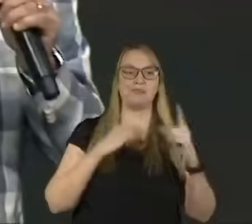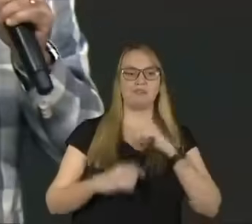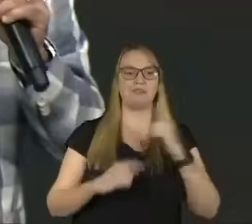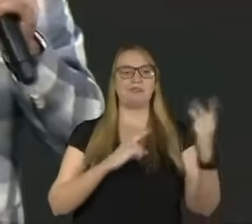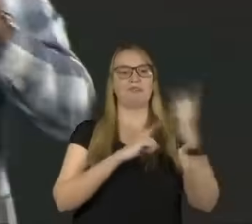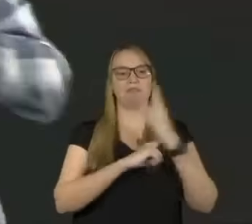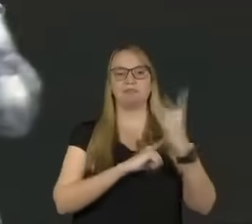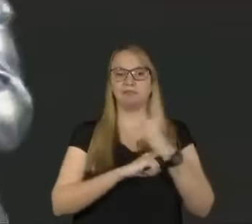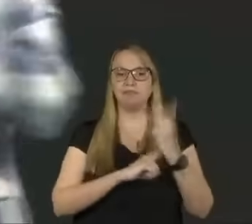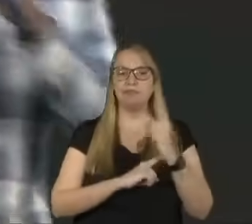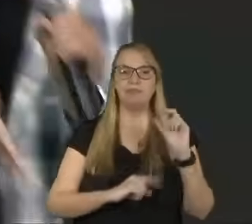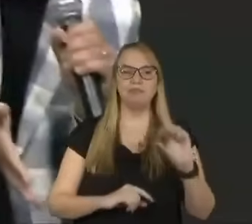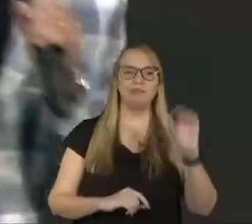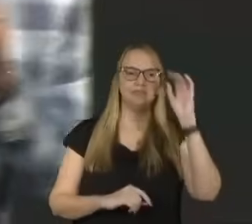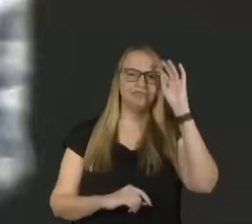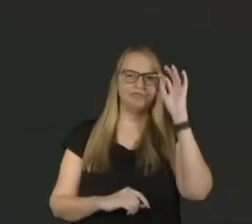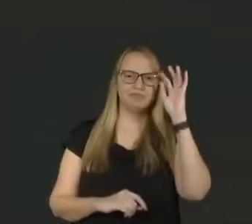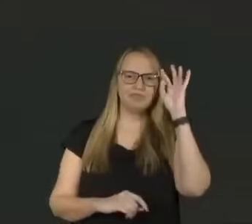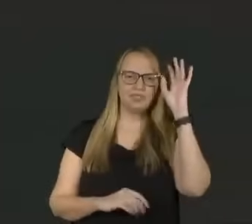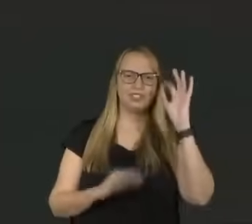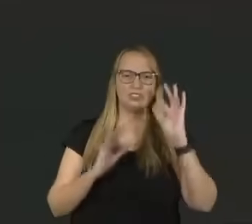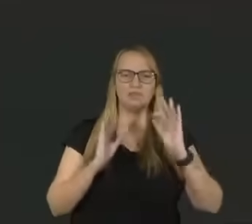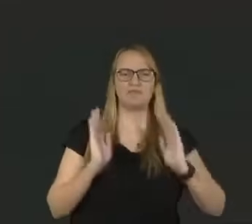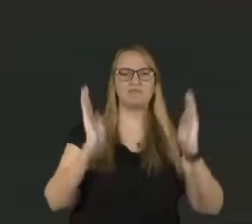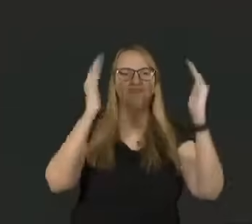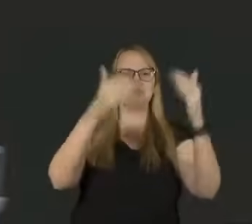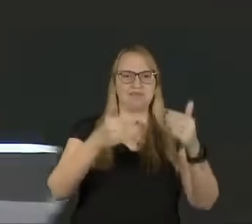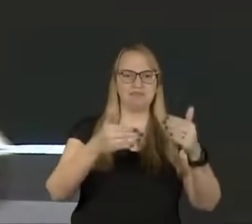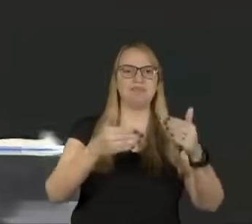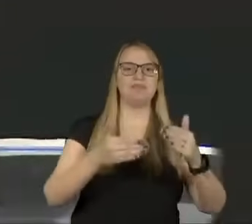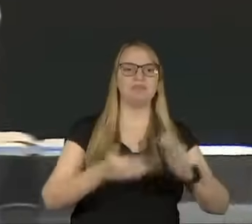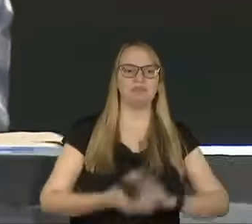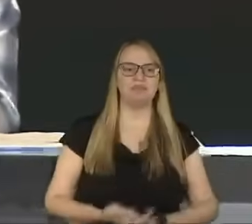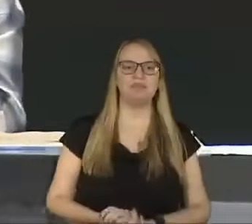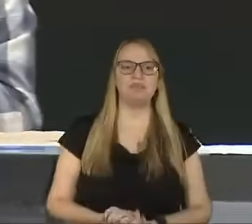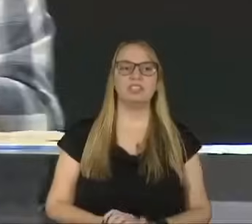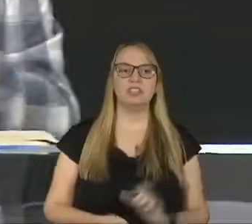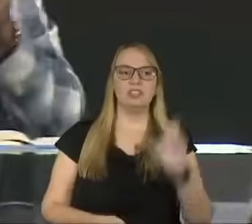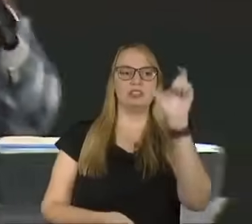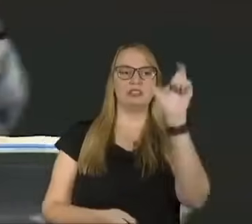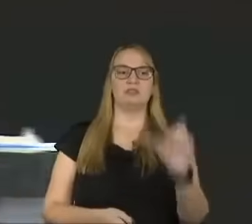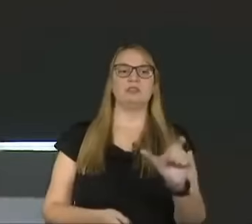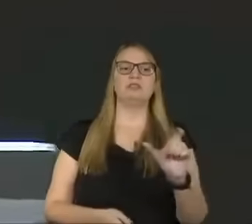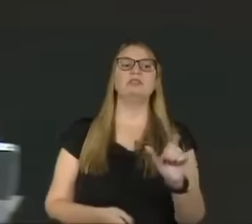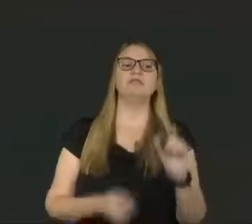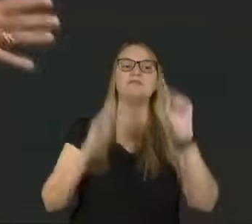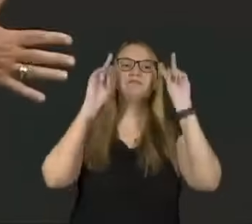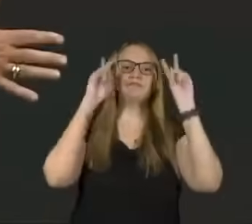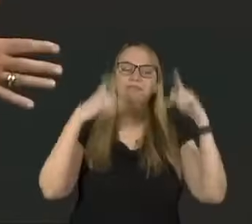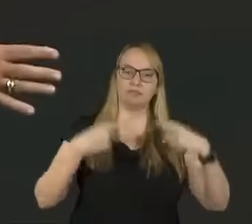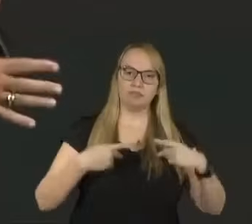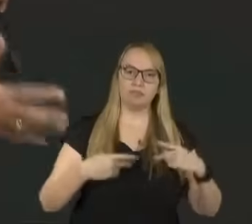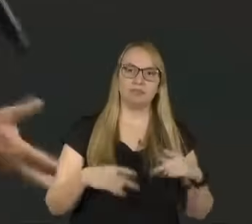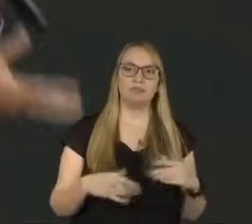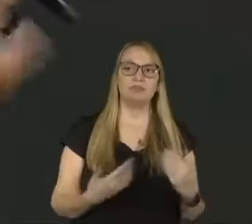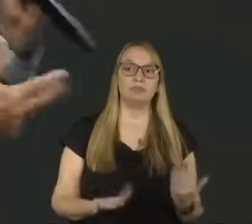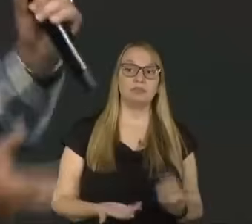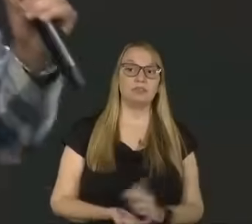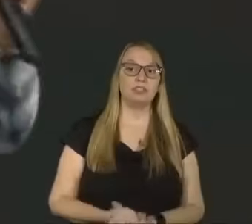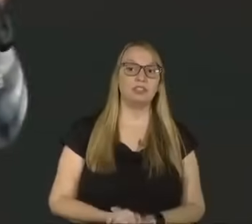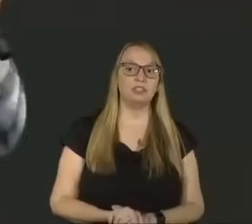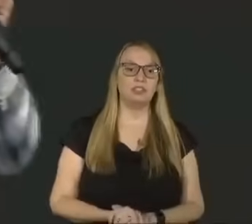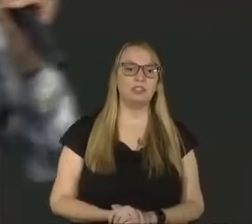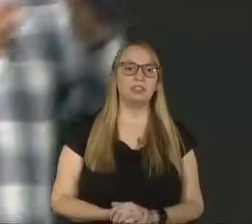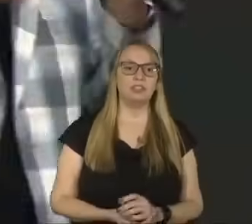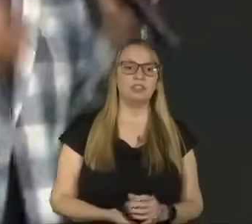projeção ela projeta nos outros aquilo que ela é então ela ataca porque na verdade